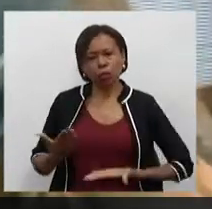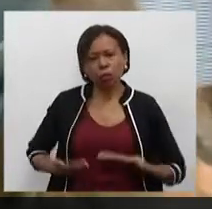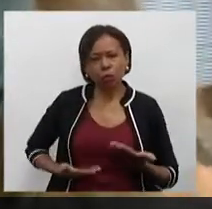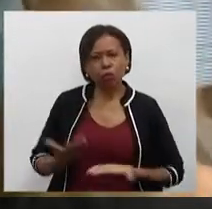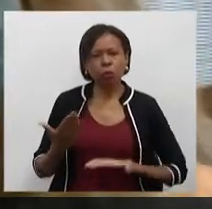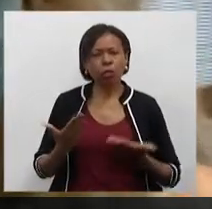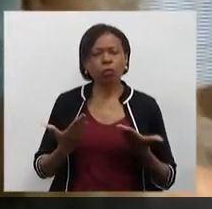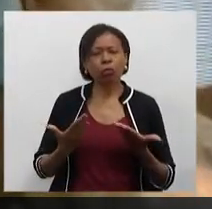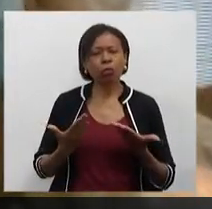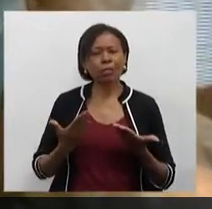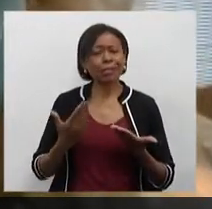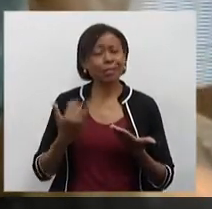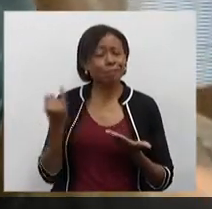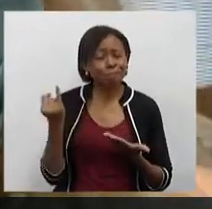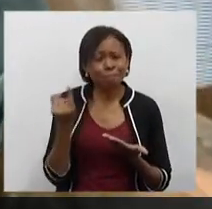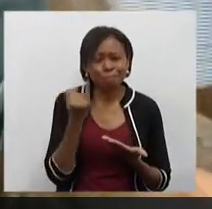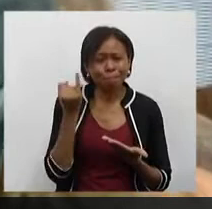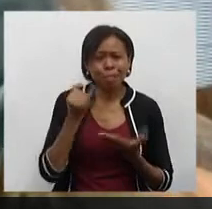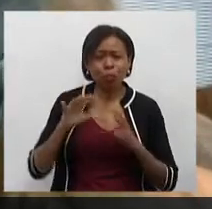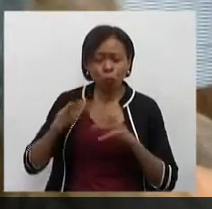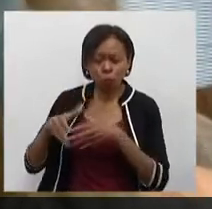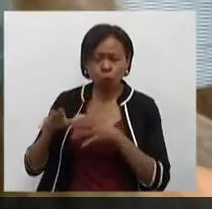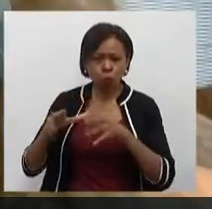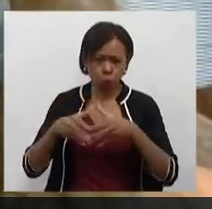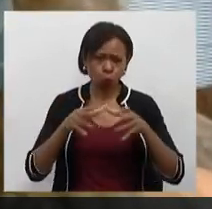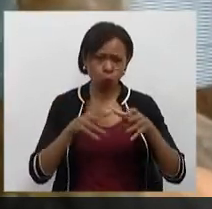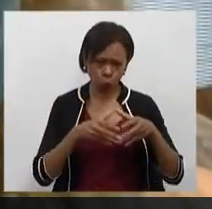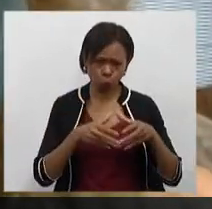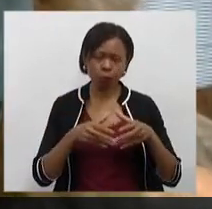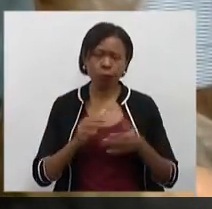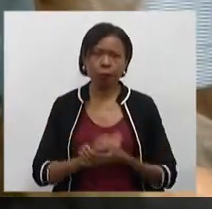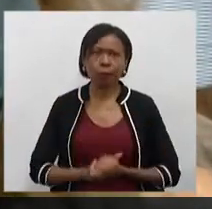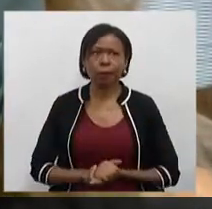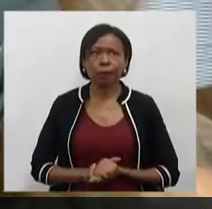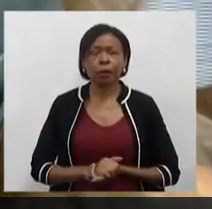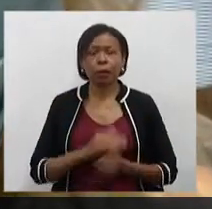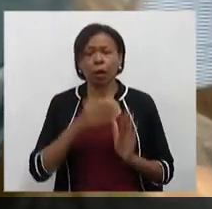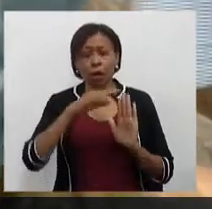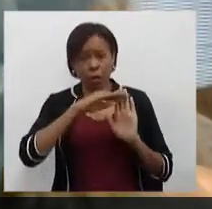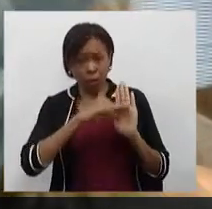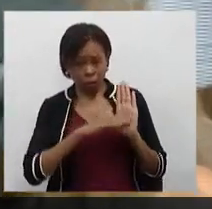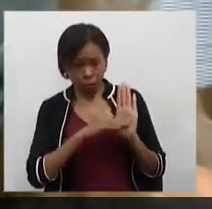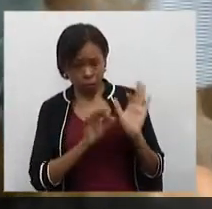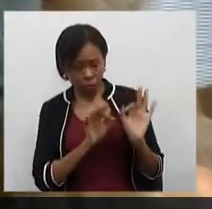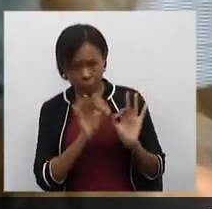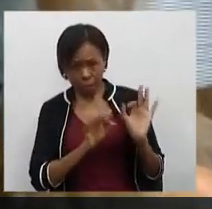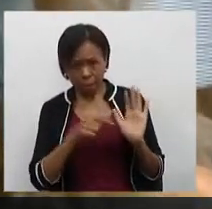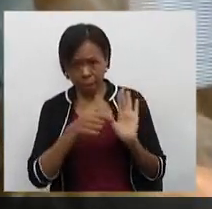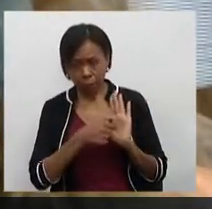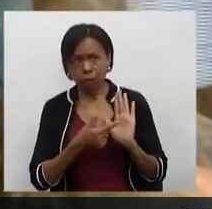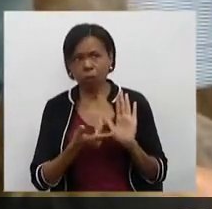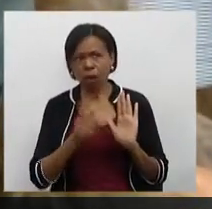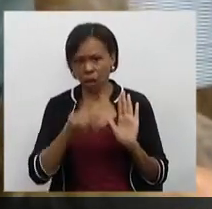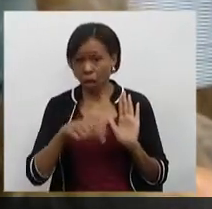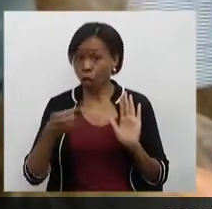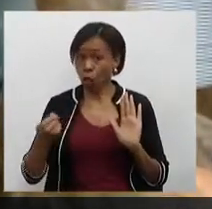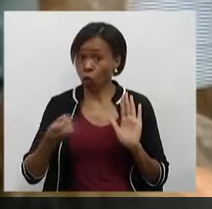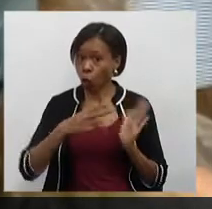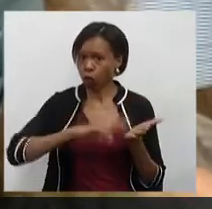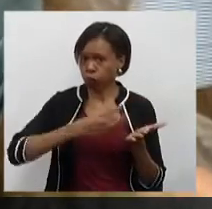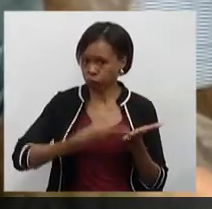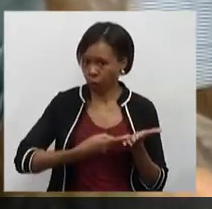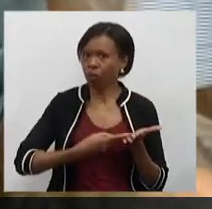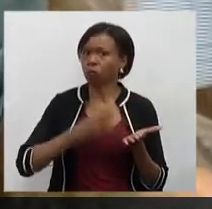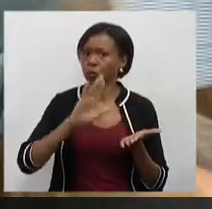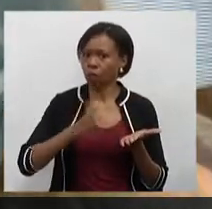então, à vacinação para grupos específicos. O próprio plano, né, ele é atualizado atualmente, nós estamos aí na sua